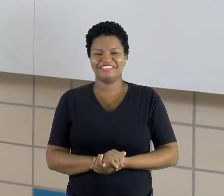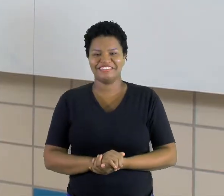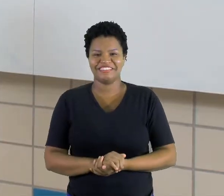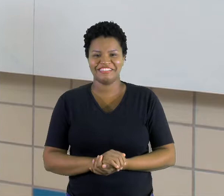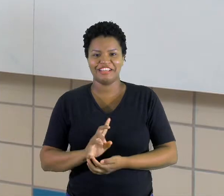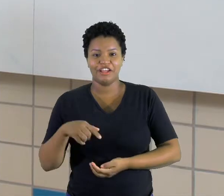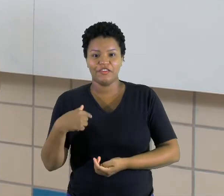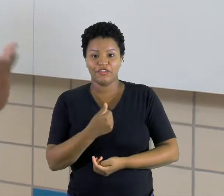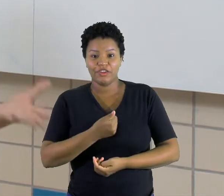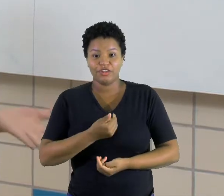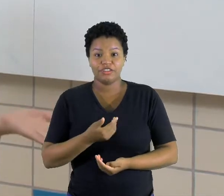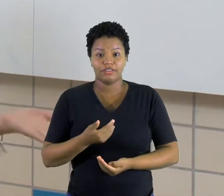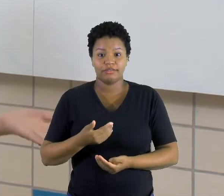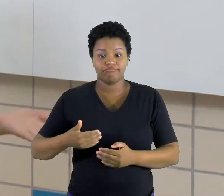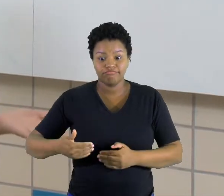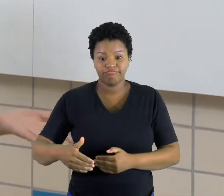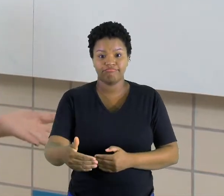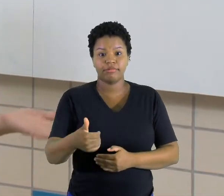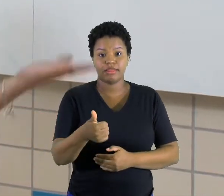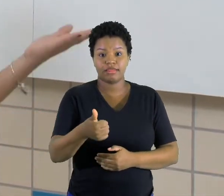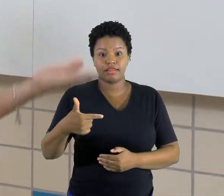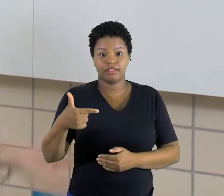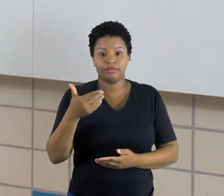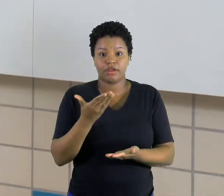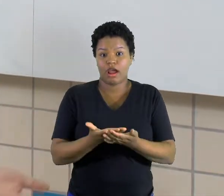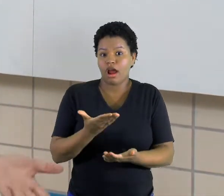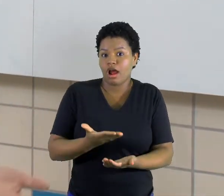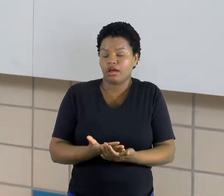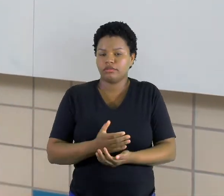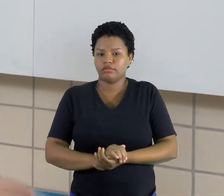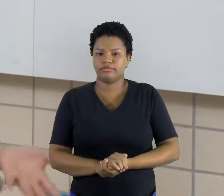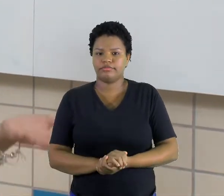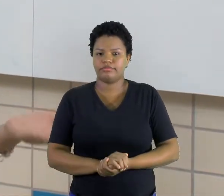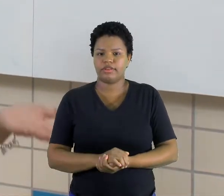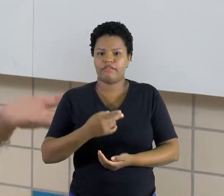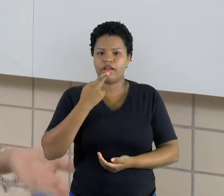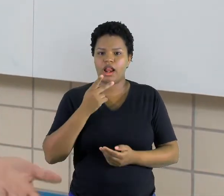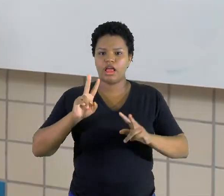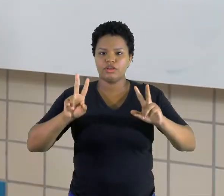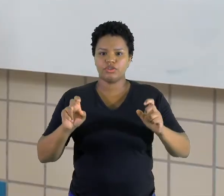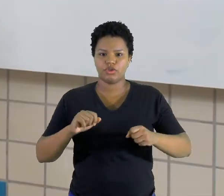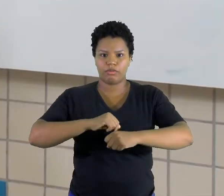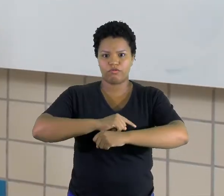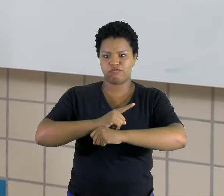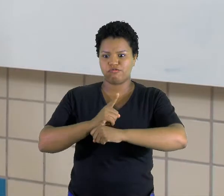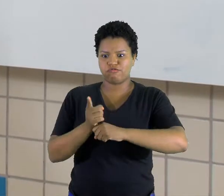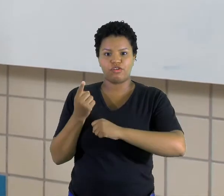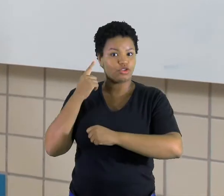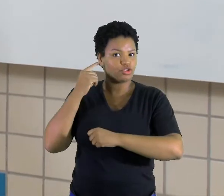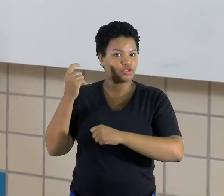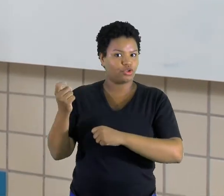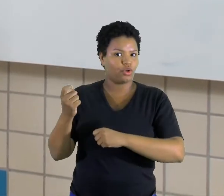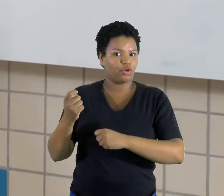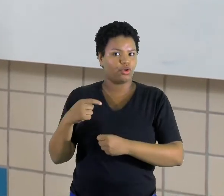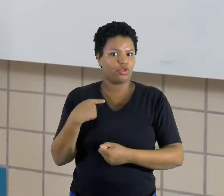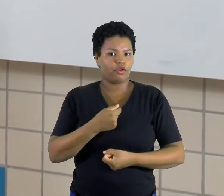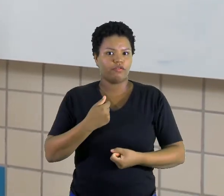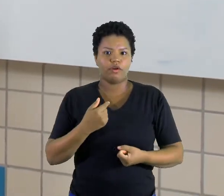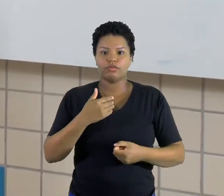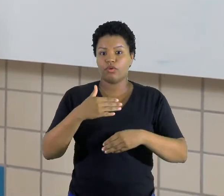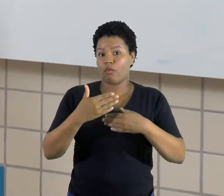Nós estamos indo para a nossa 12ª aula, que nós vamos falar hoje sobre a velocidade do som. E hoje a gente vai conversar sobre o